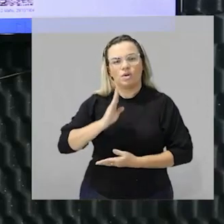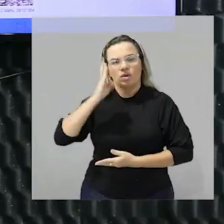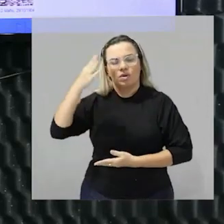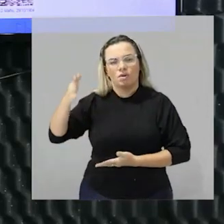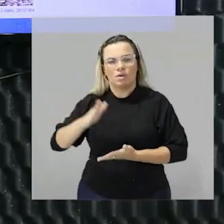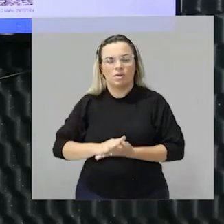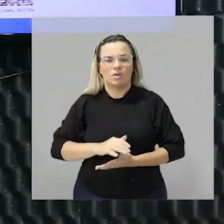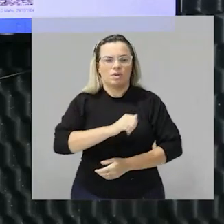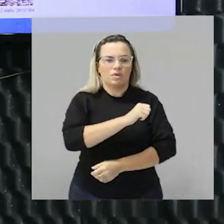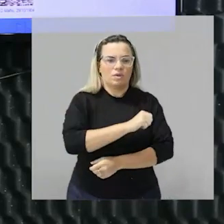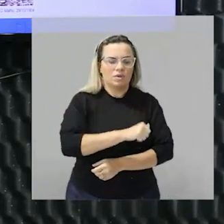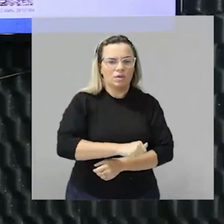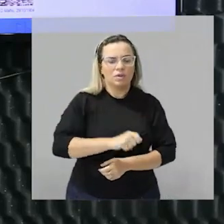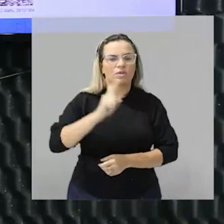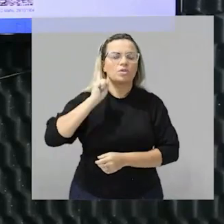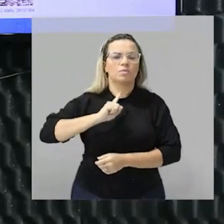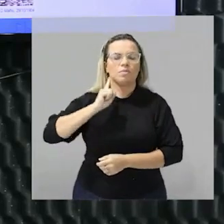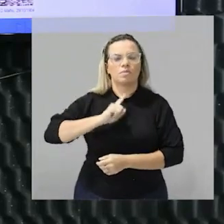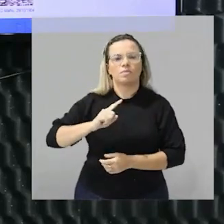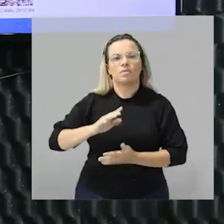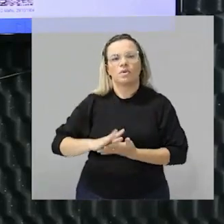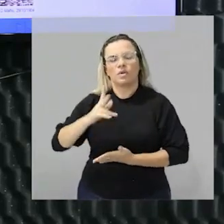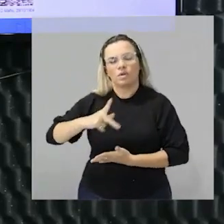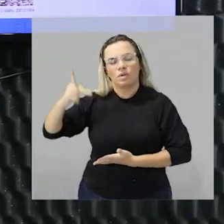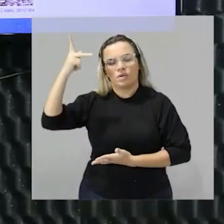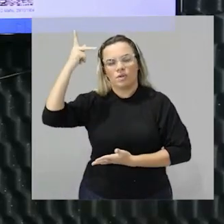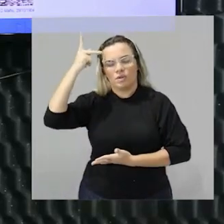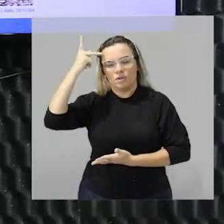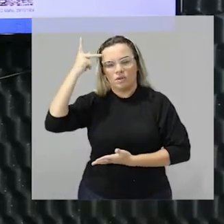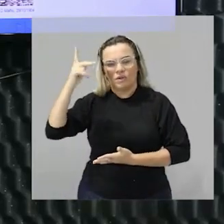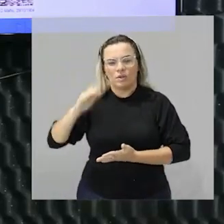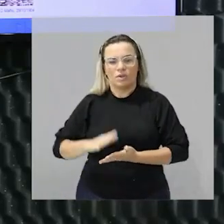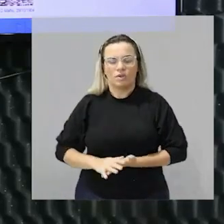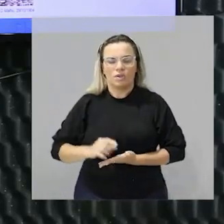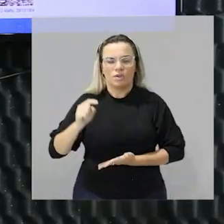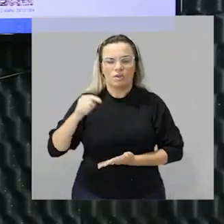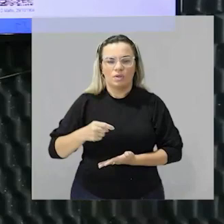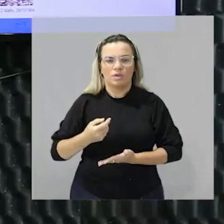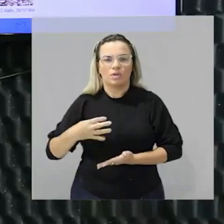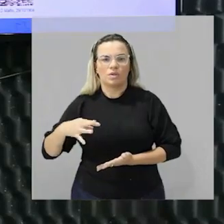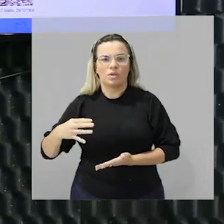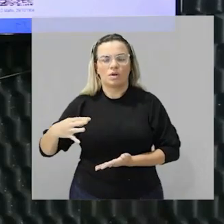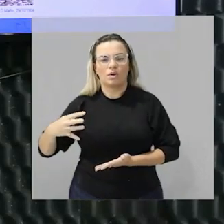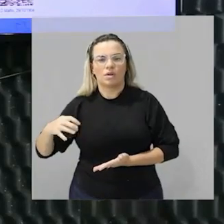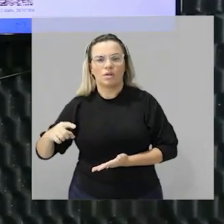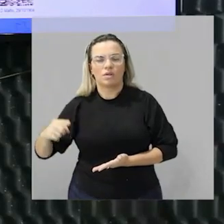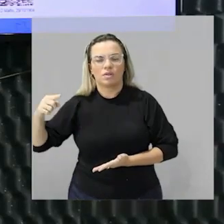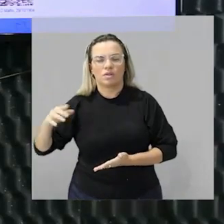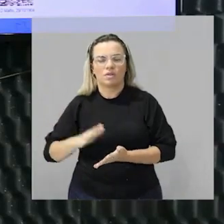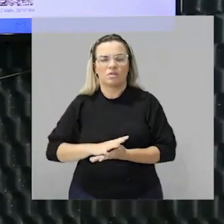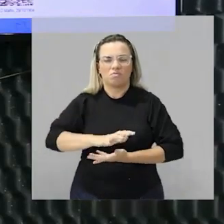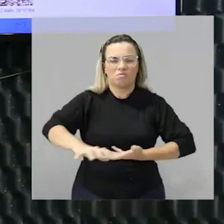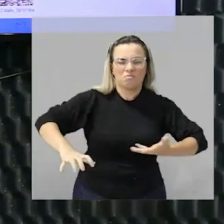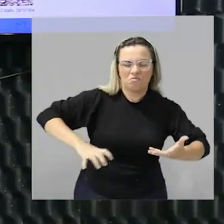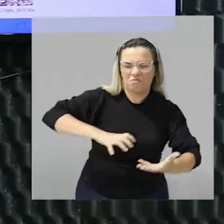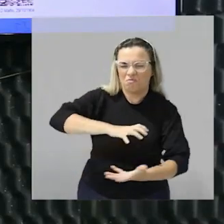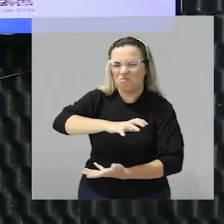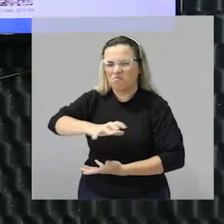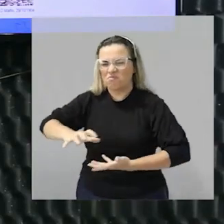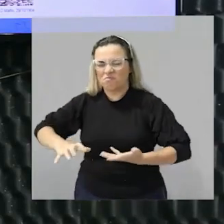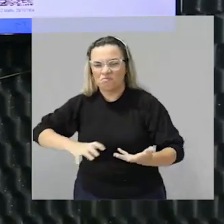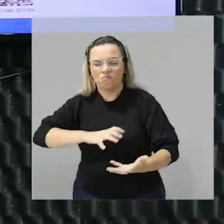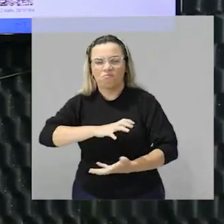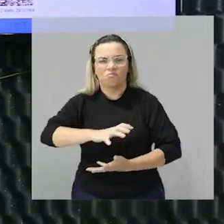Minas, da política dos governadores, do convênio de Taubaté, a república de diversas revoltas,